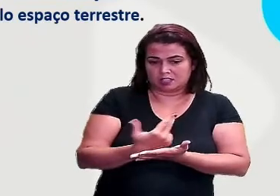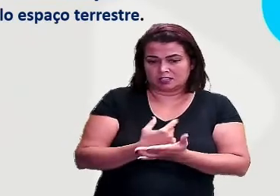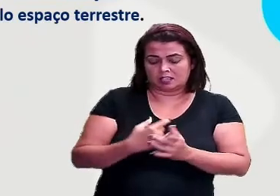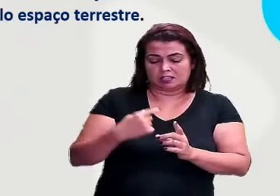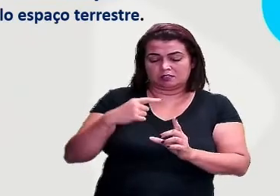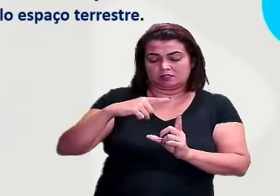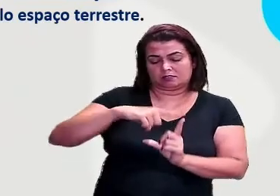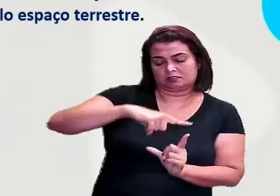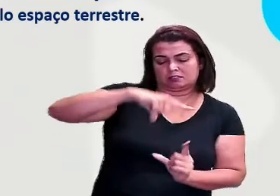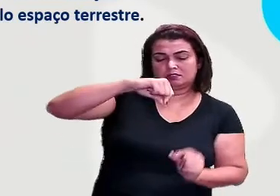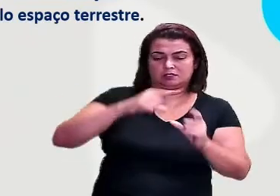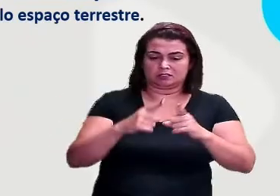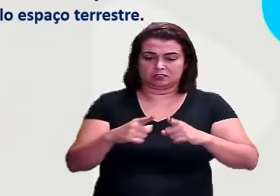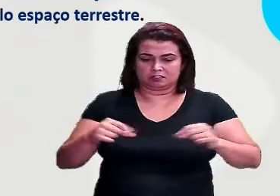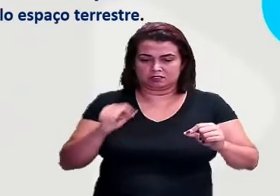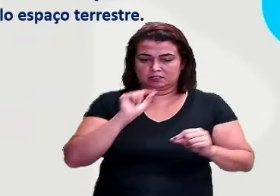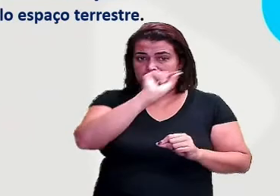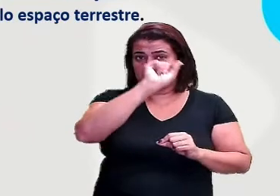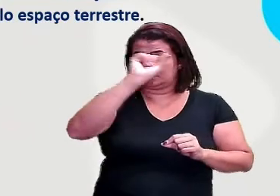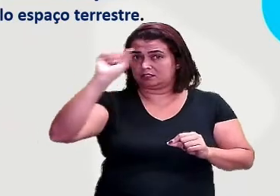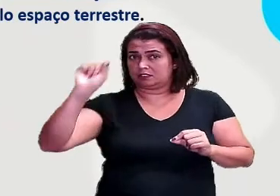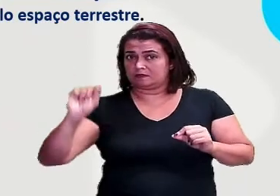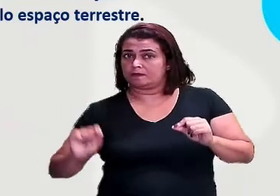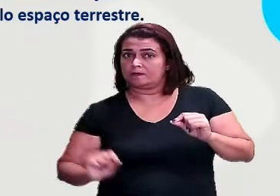pontos, né, os cardeais, os pontos